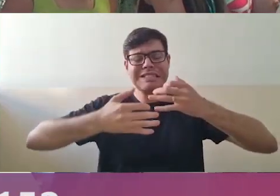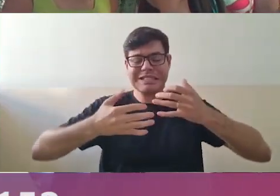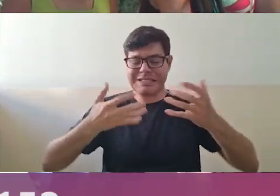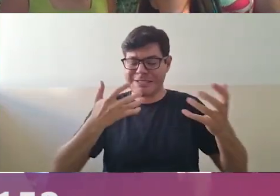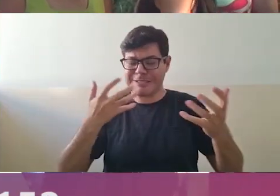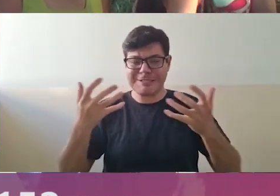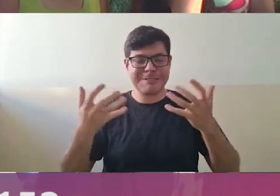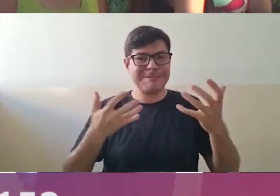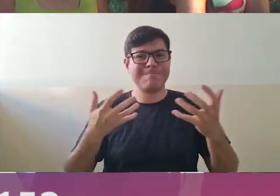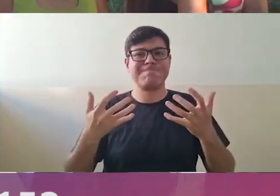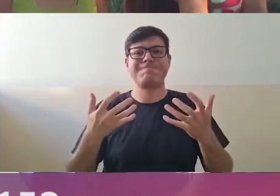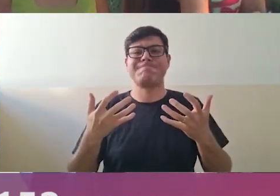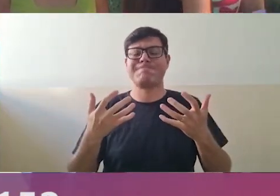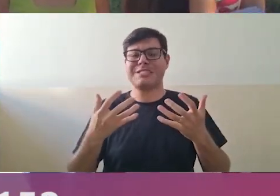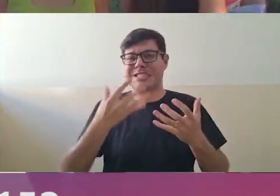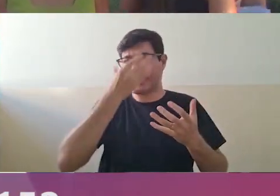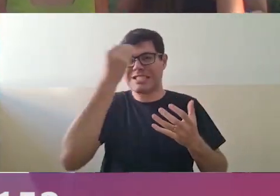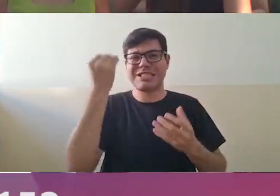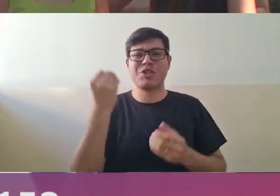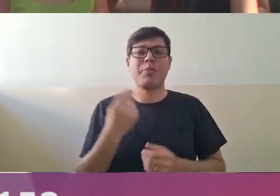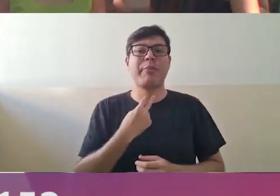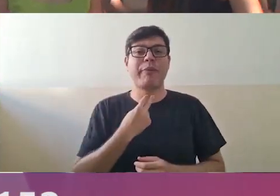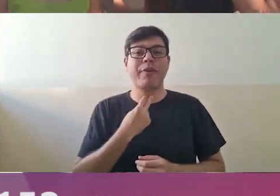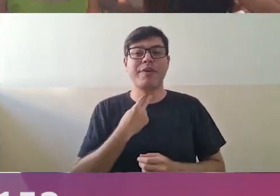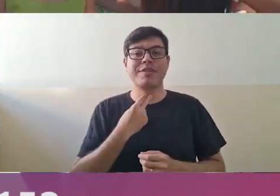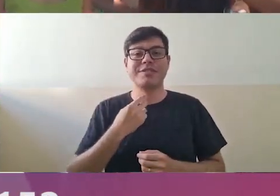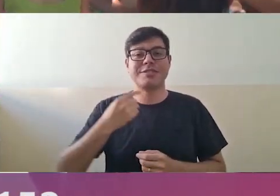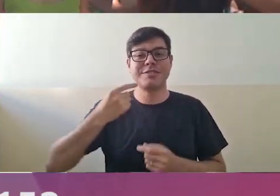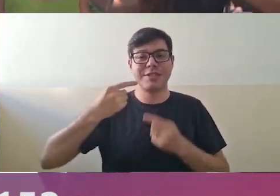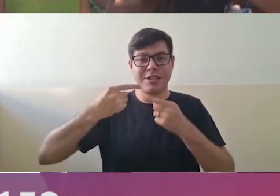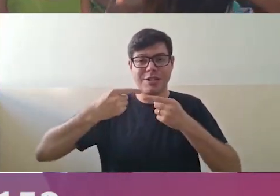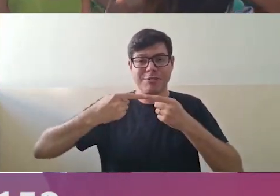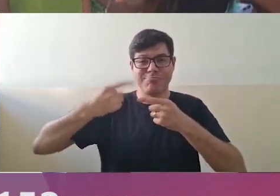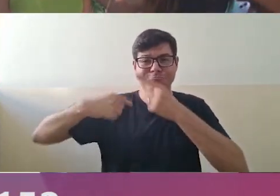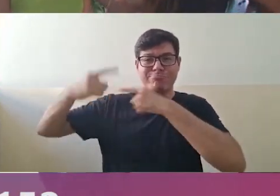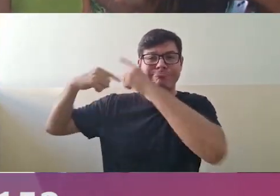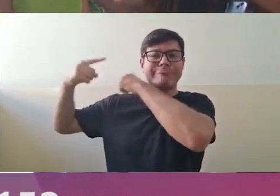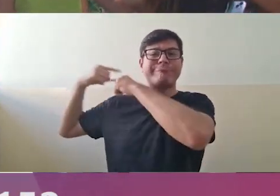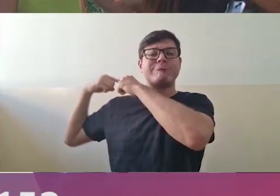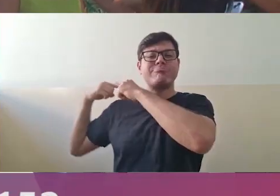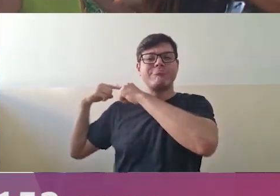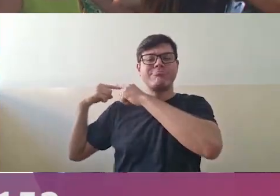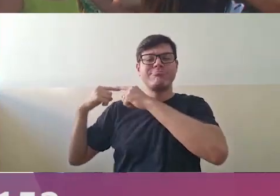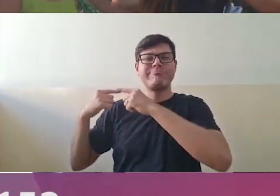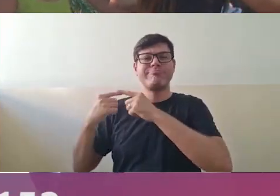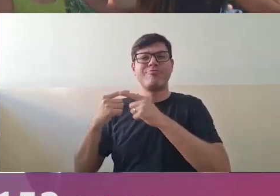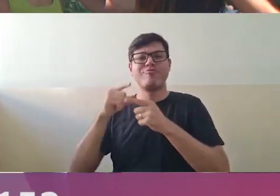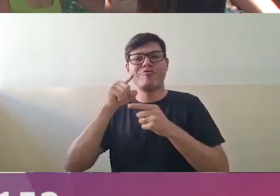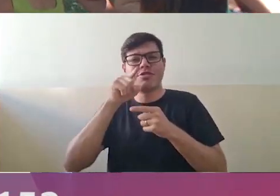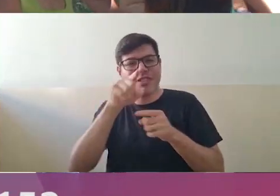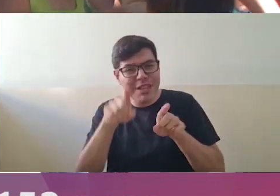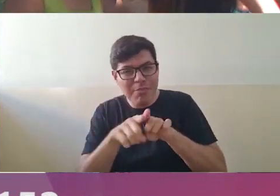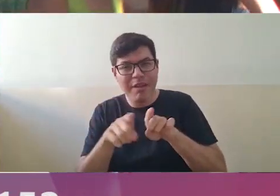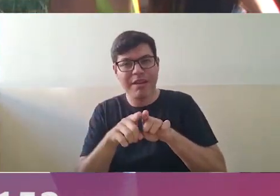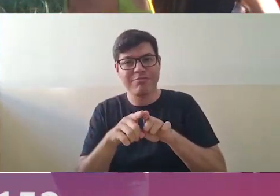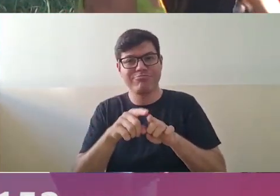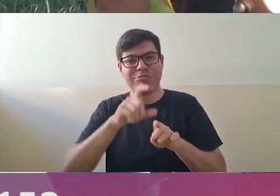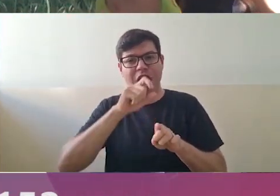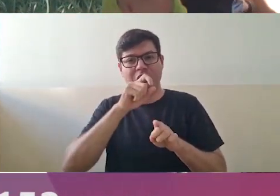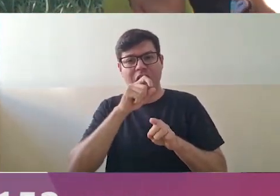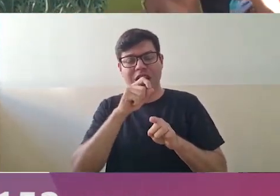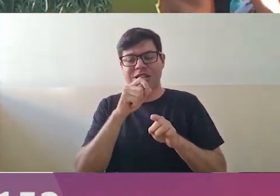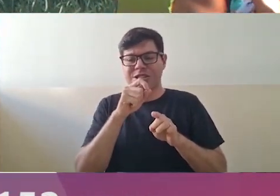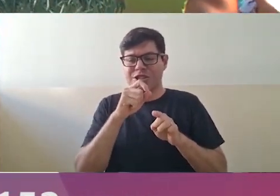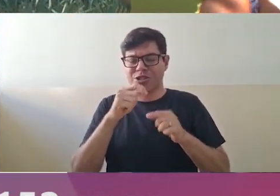que trabalha todos os dias para fazer a sua parte, tem nos entregue. Eu quero garantir como prefeito que a cidade de Araras continuará sendo linda, que a